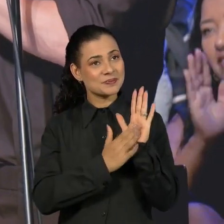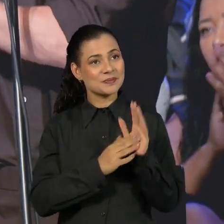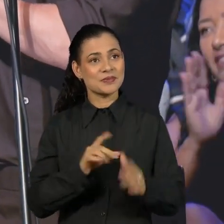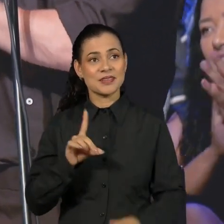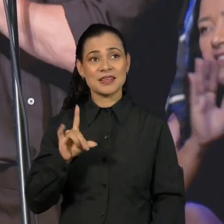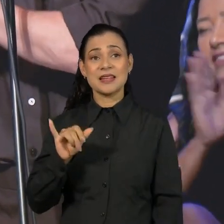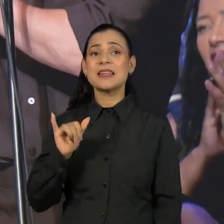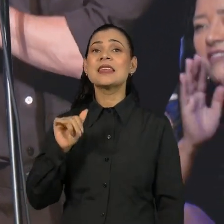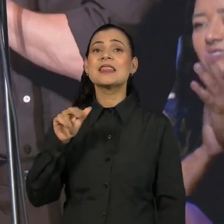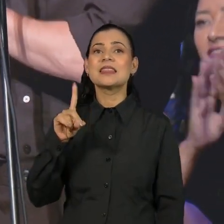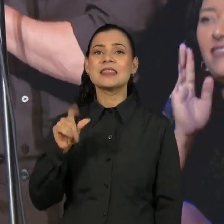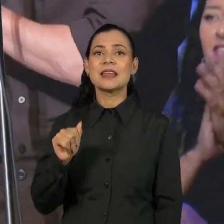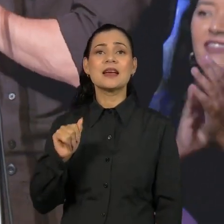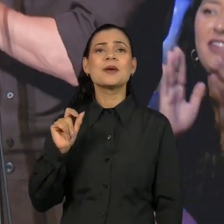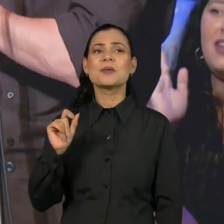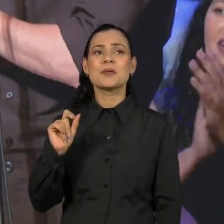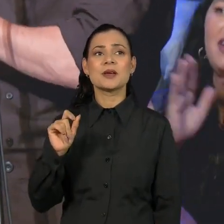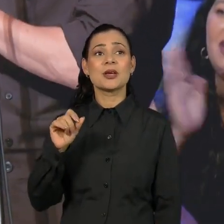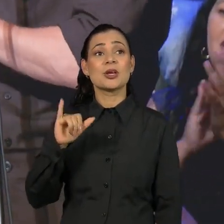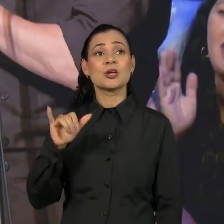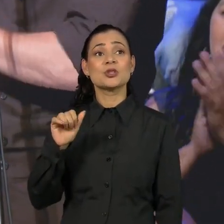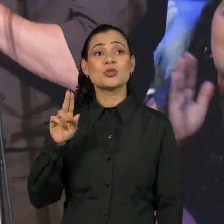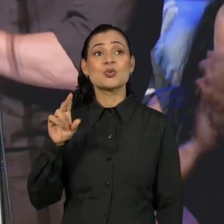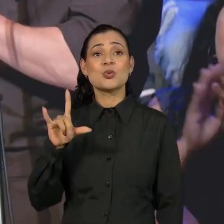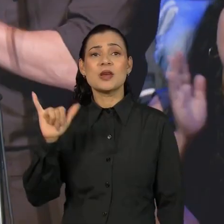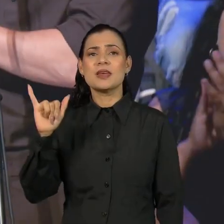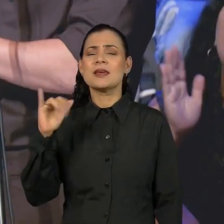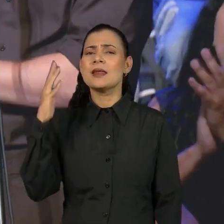linda voz, Julie,